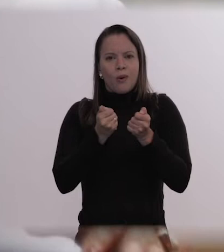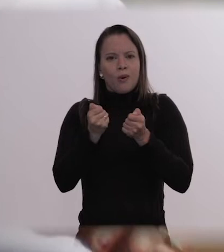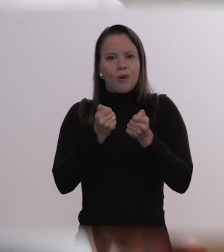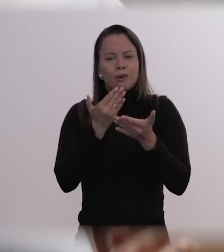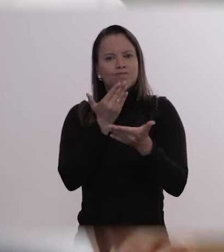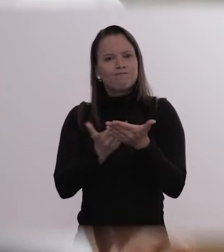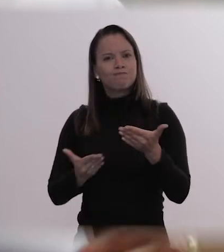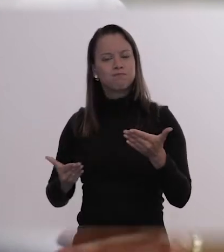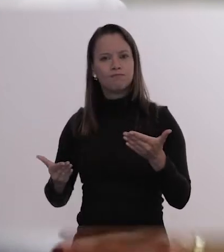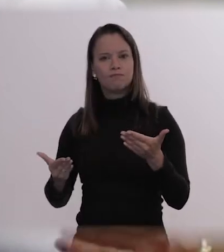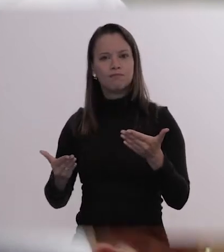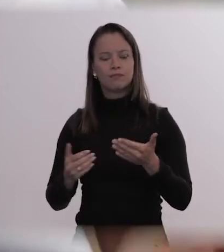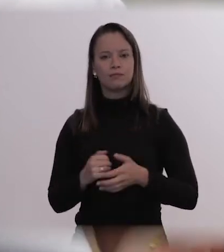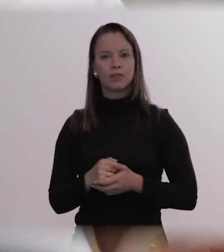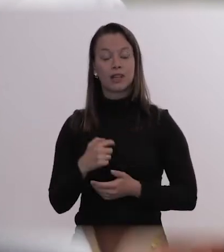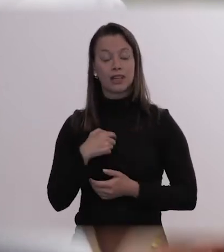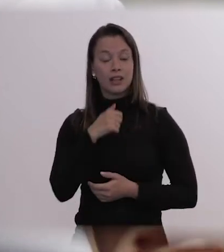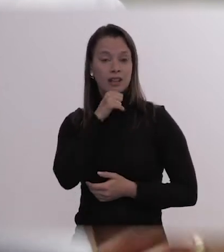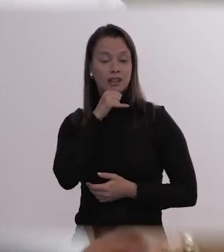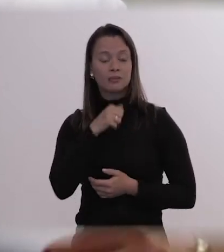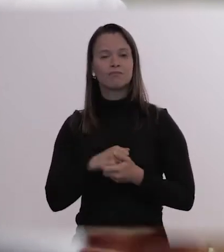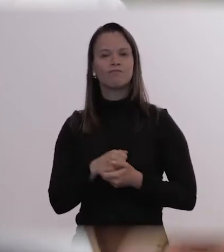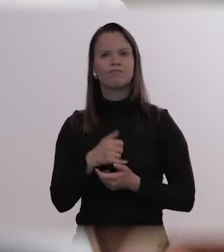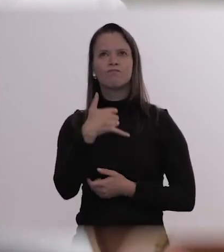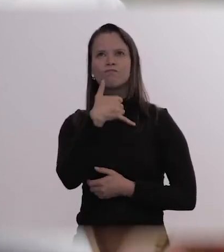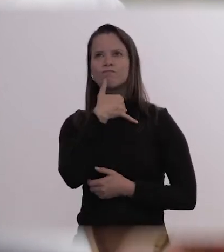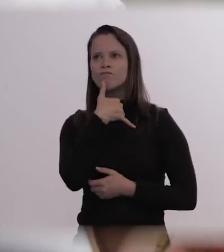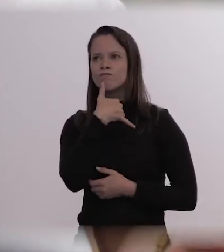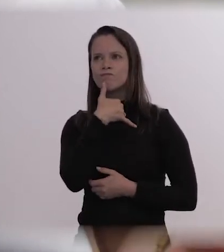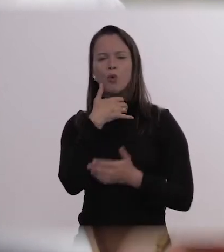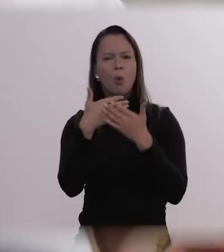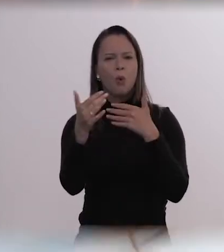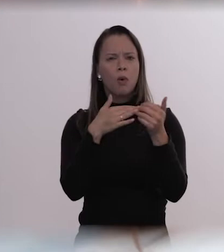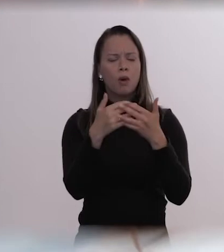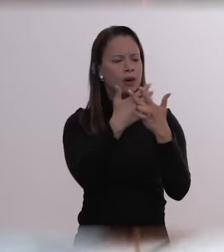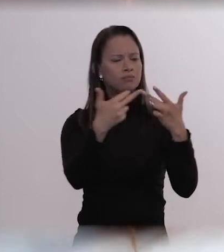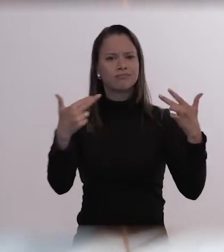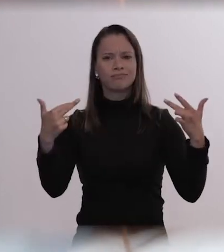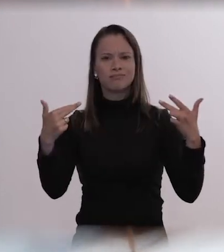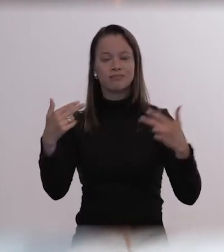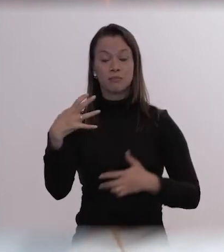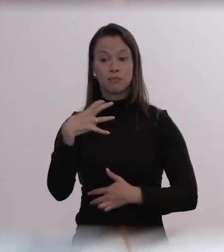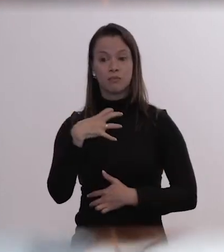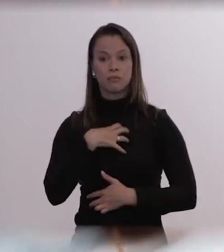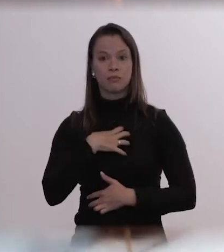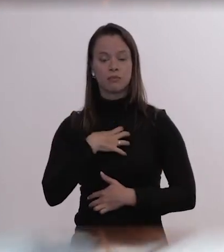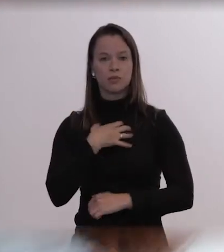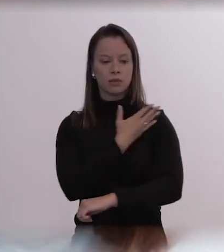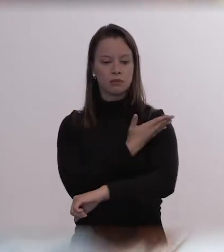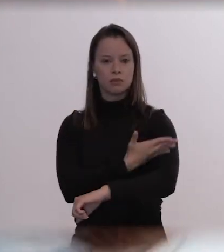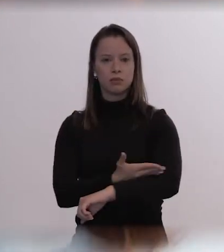Então, assim, quando eu me chateava com qualquer coisa, o meu comportamento era